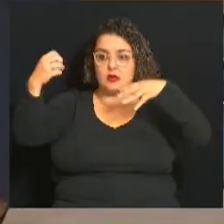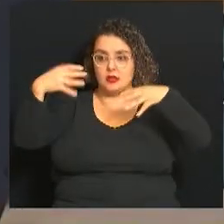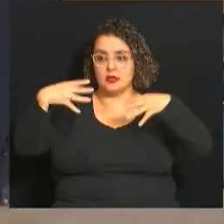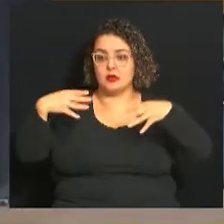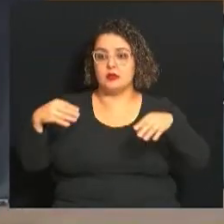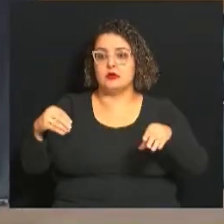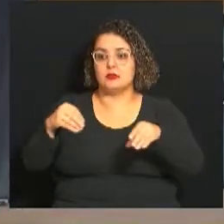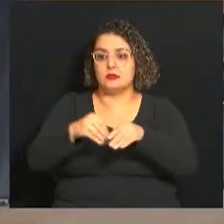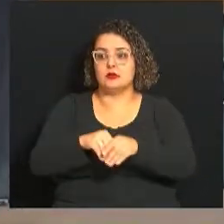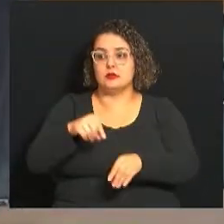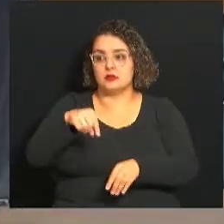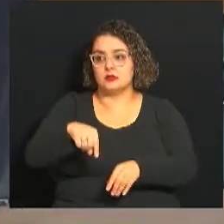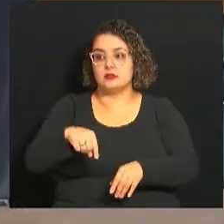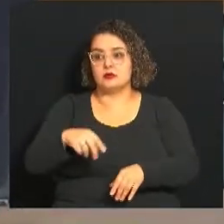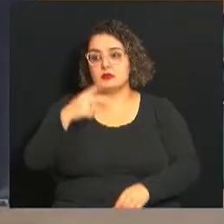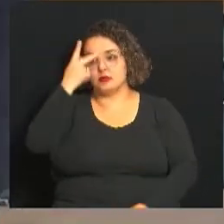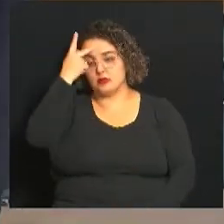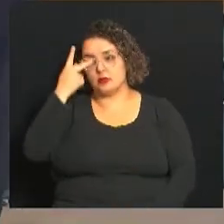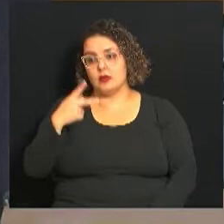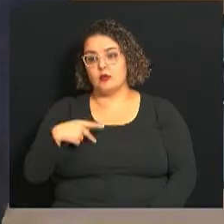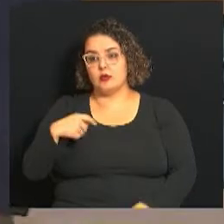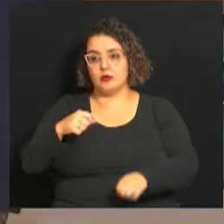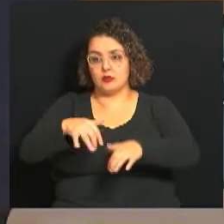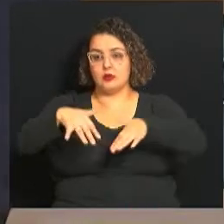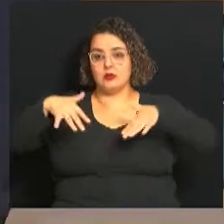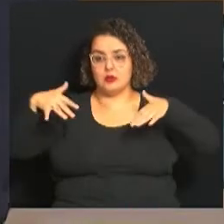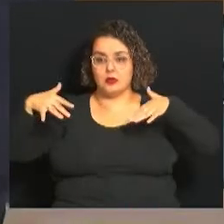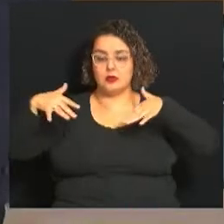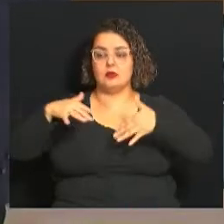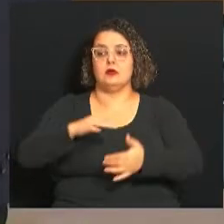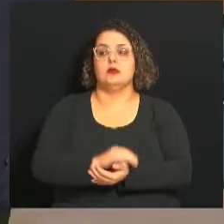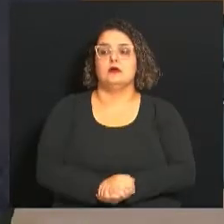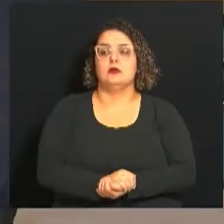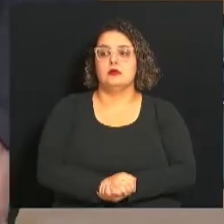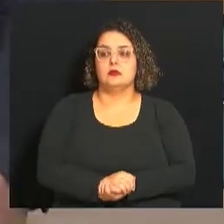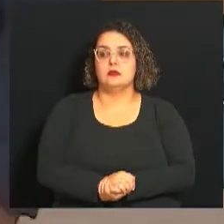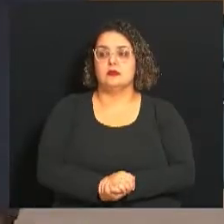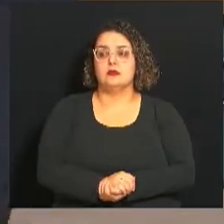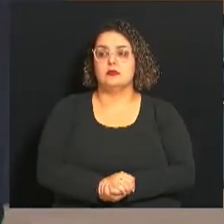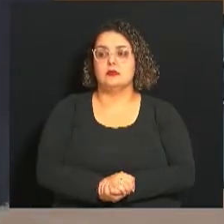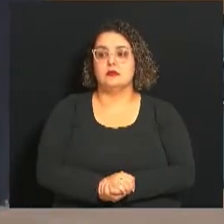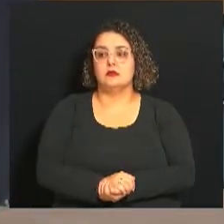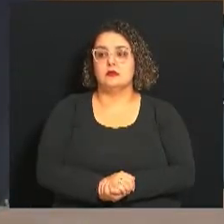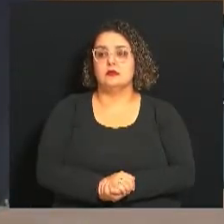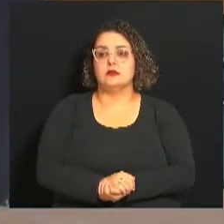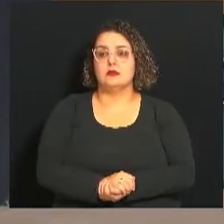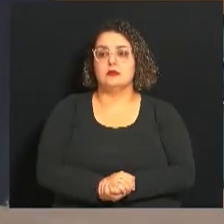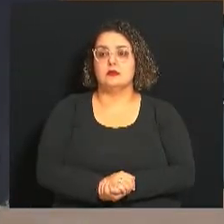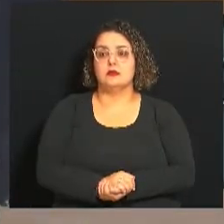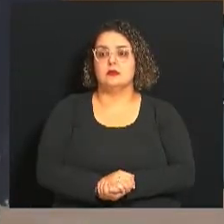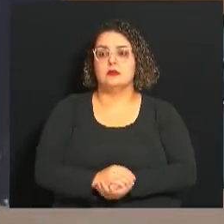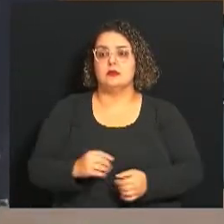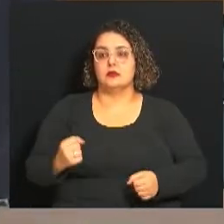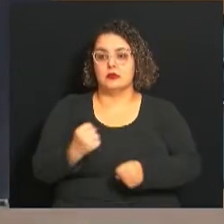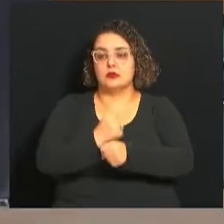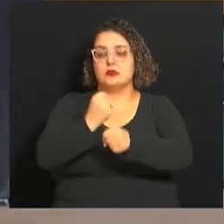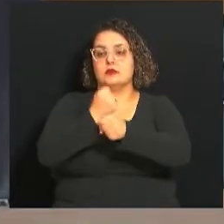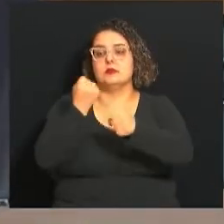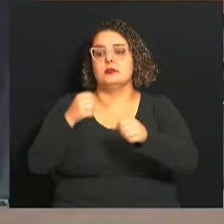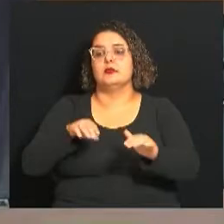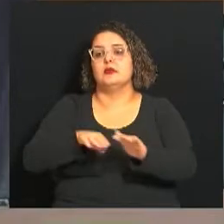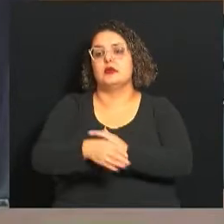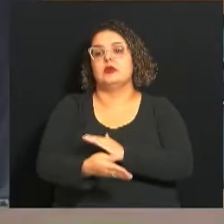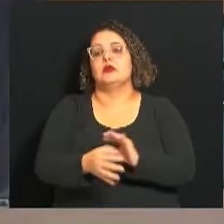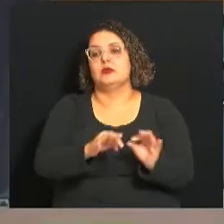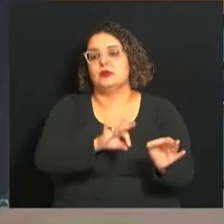do próprio auditório, né, dentro no restante do prédio. Então... Para quem está acostumado a acompanhar